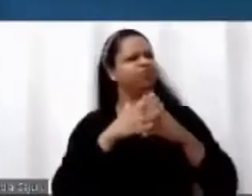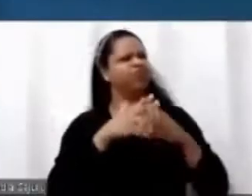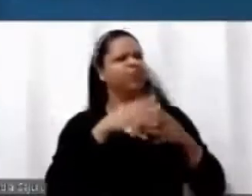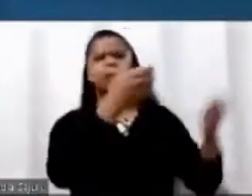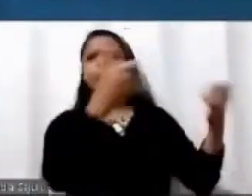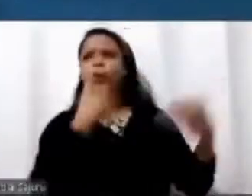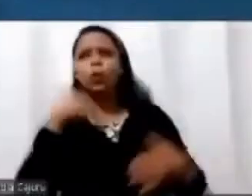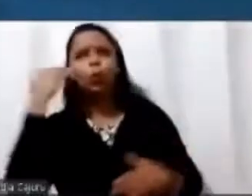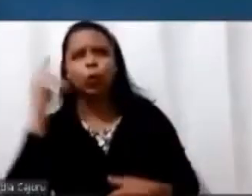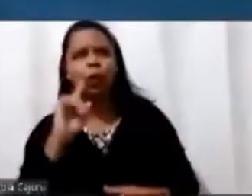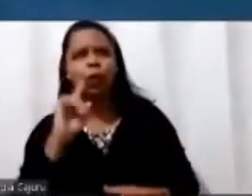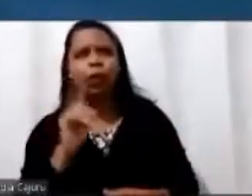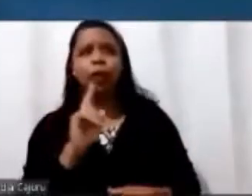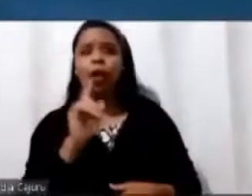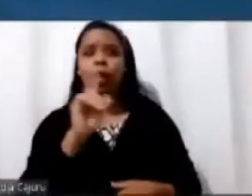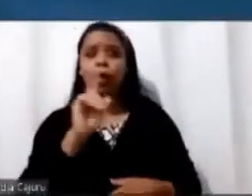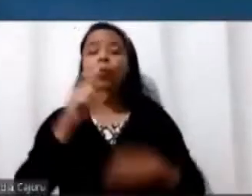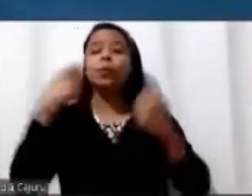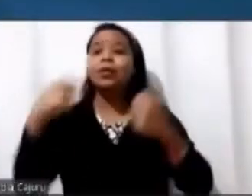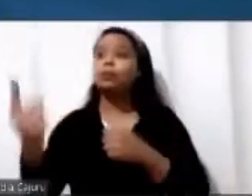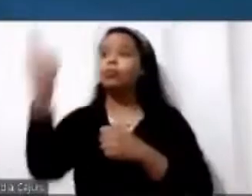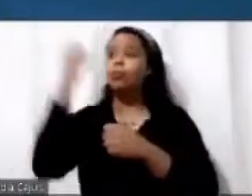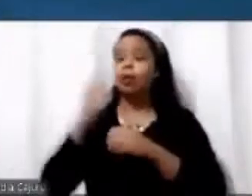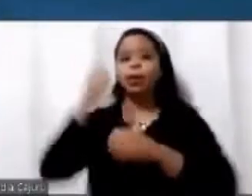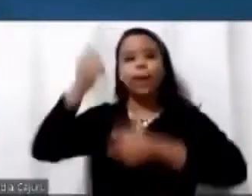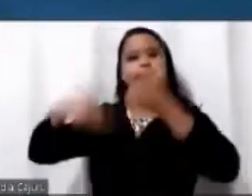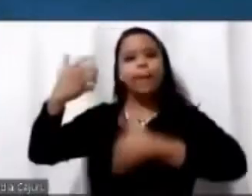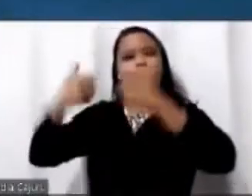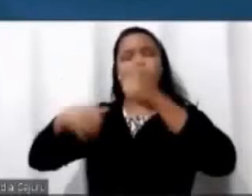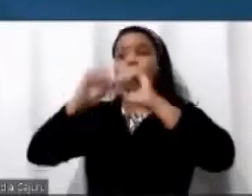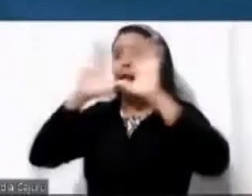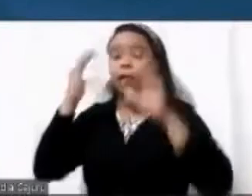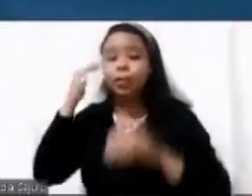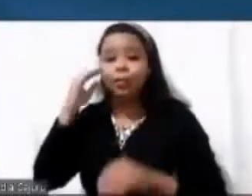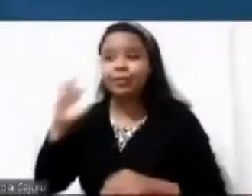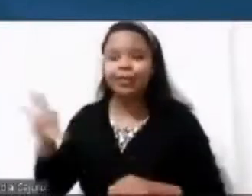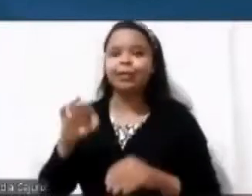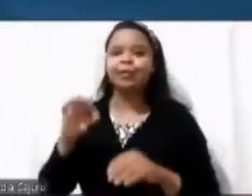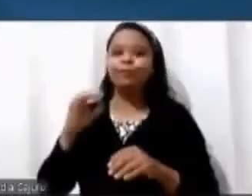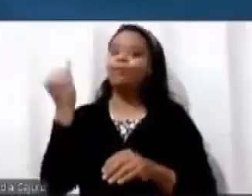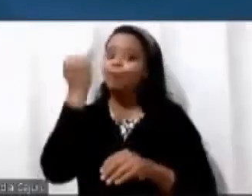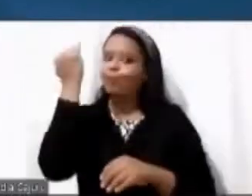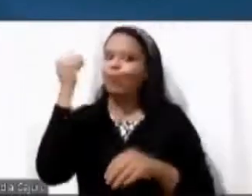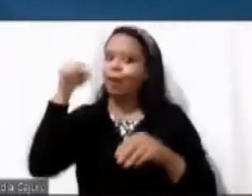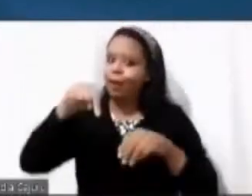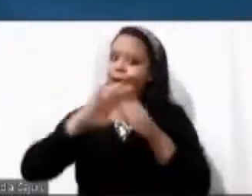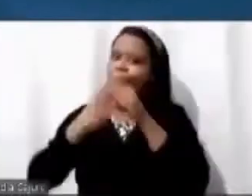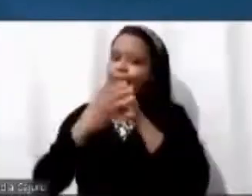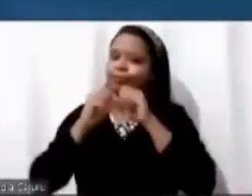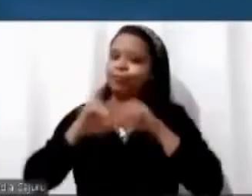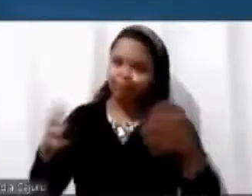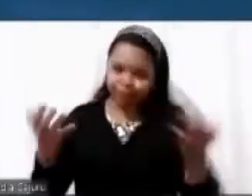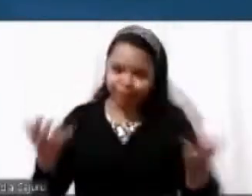ele internado ou em quarentena domiciliar. Sem mais